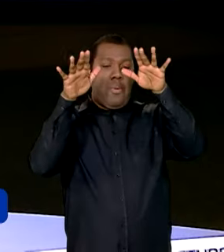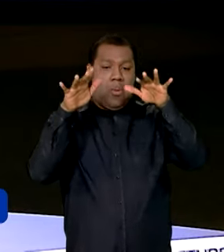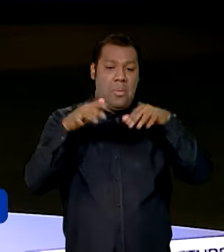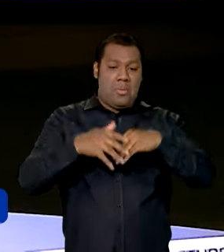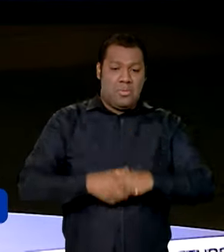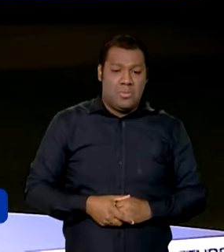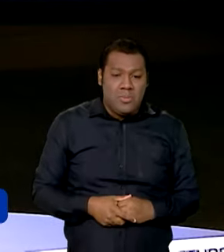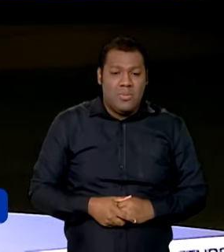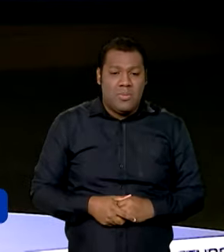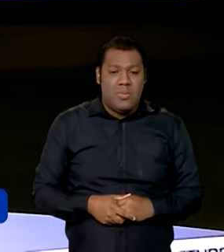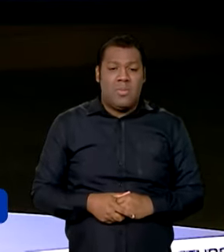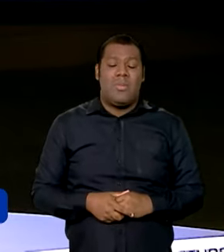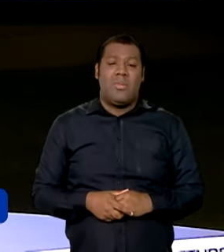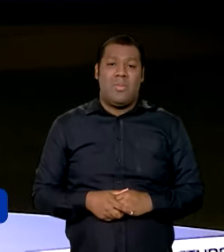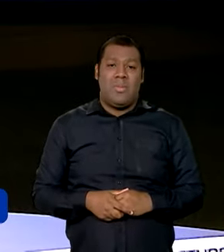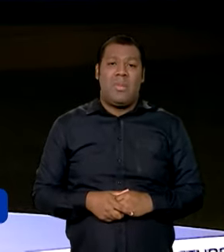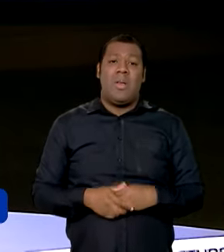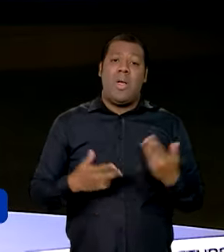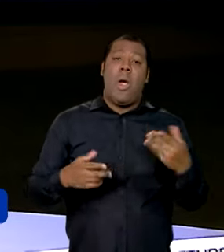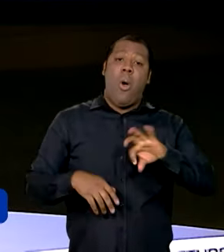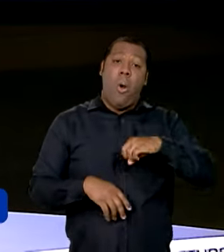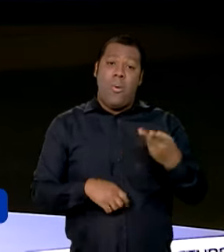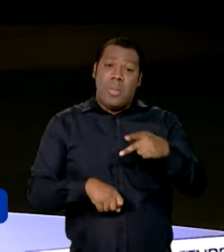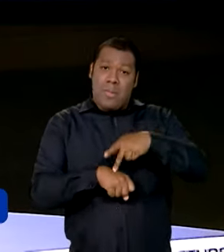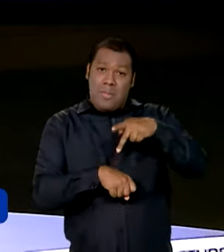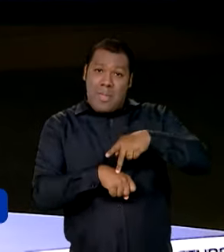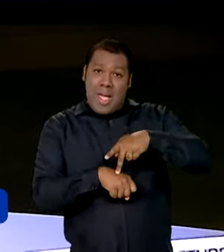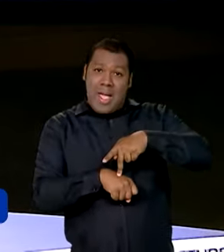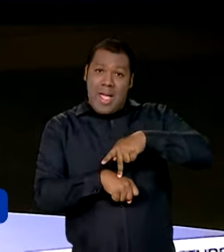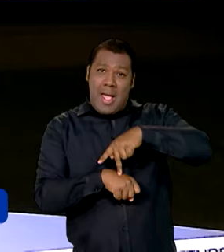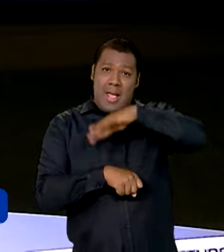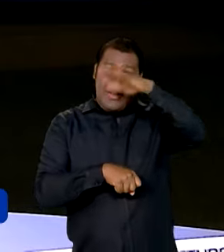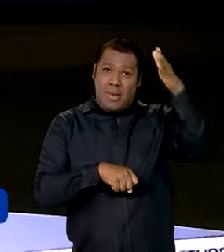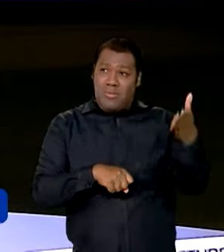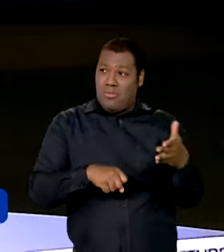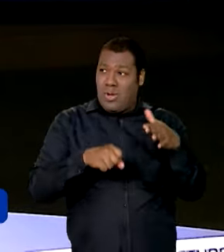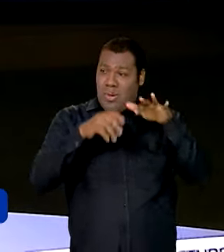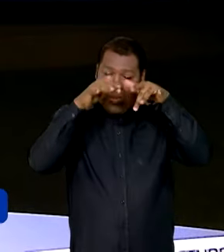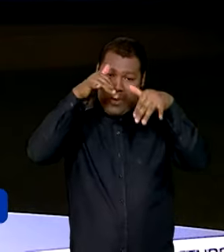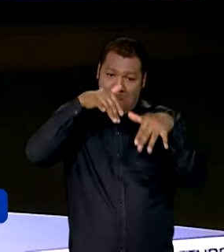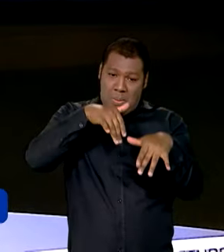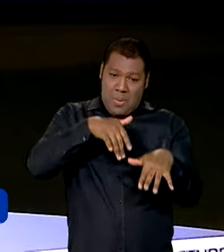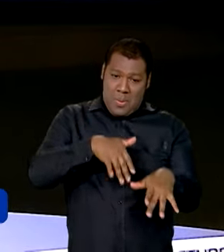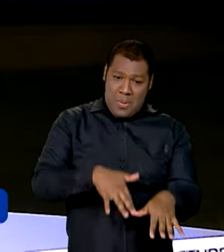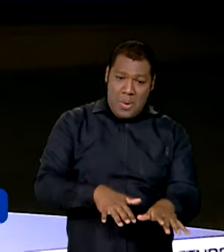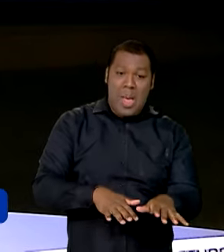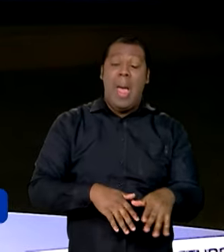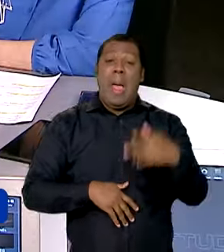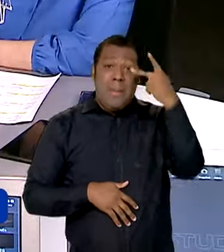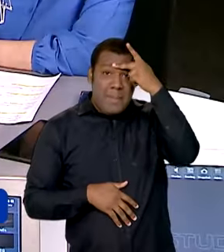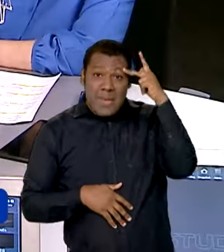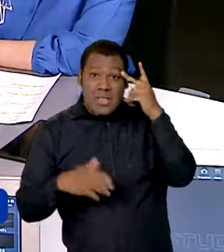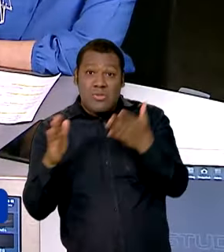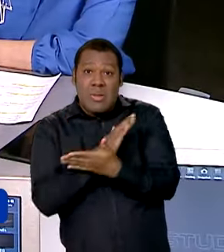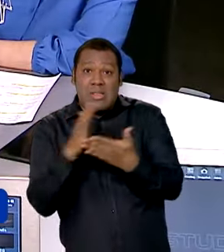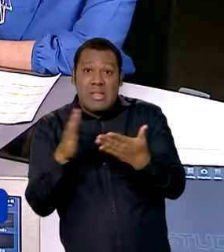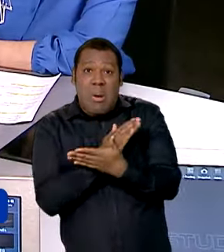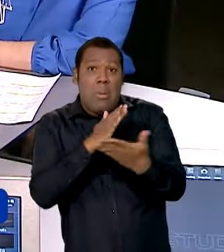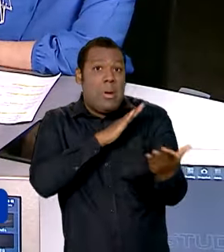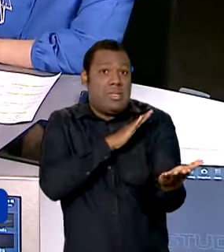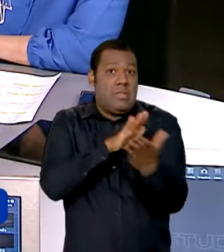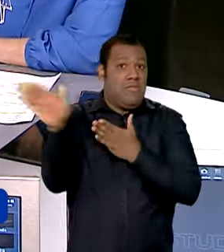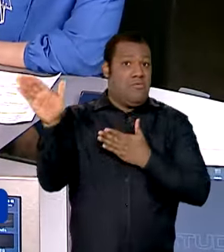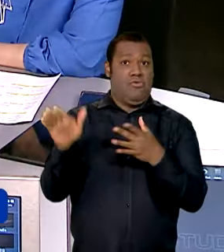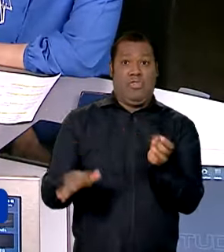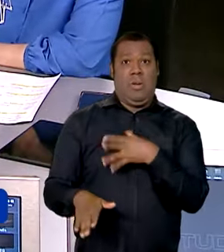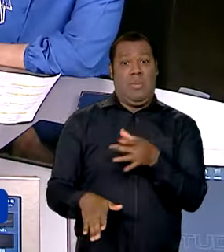dessa especialmente alargamento deslizamento as pessoas resistem sair né Ministro Elas não querem sair de casa como é que tá isso ISS tem mudado